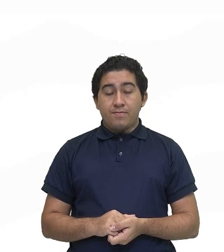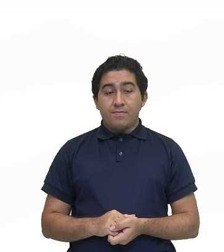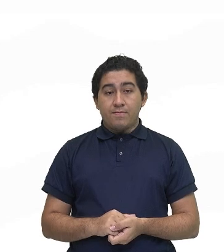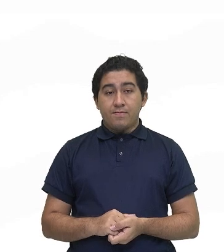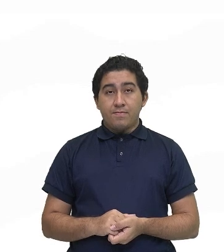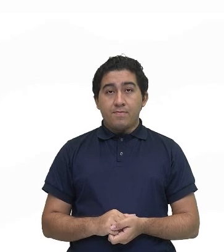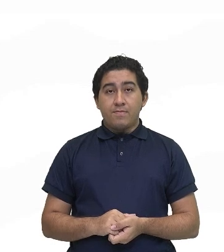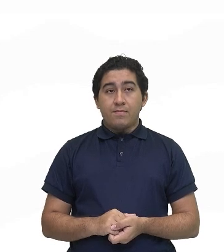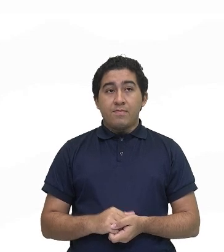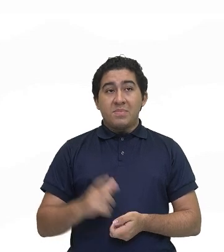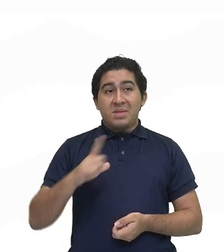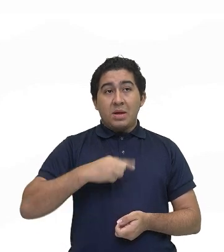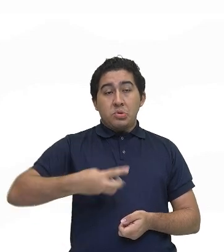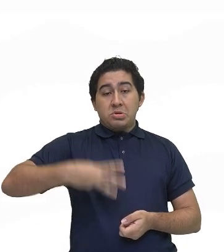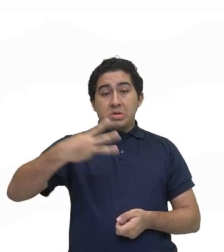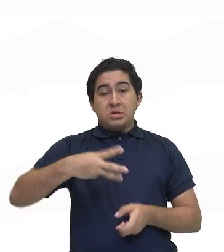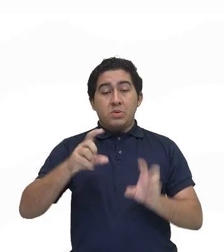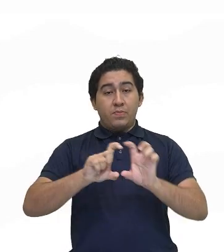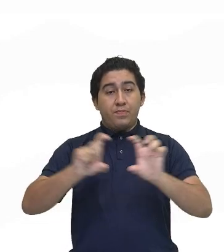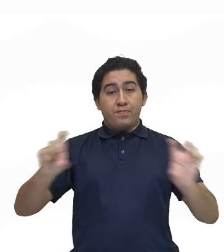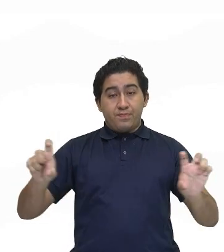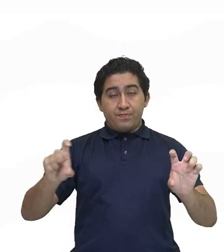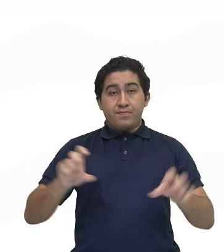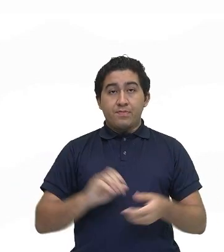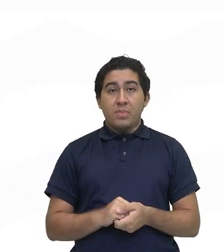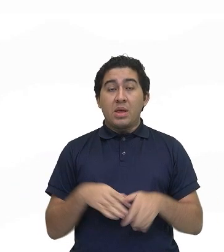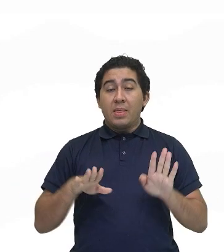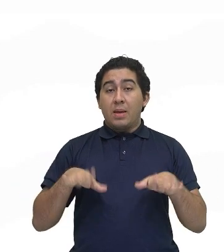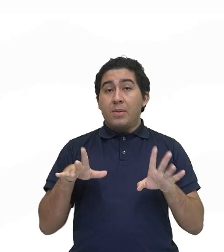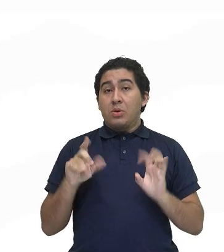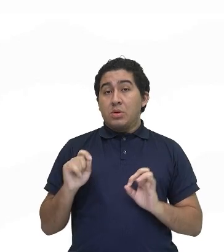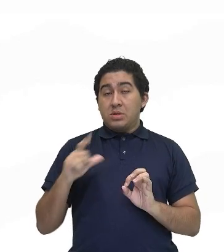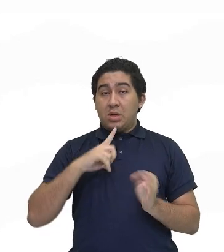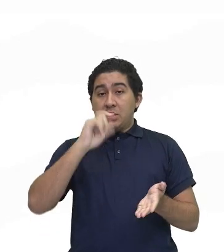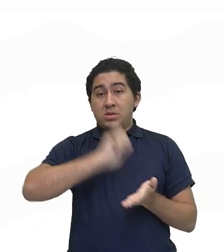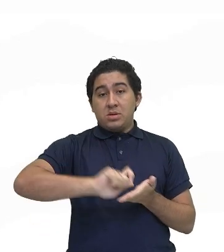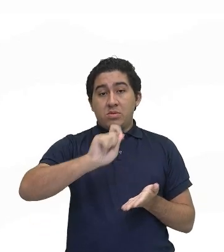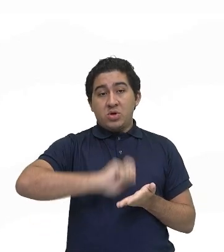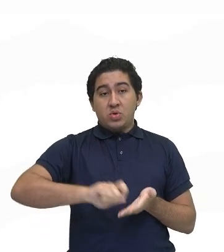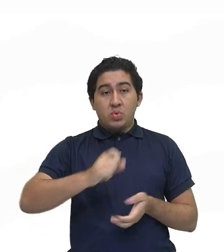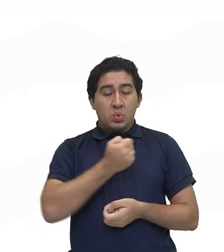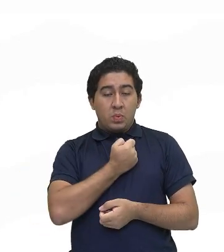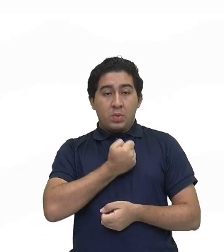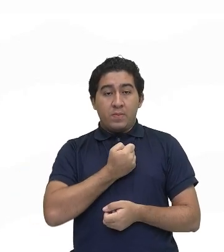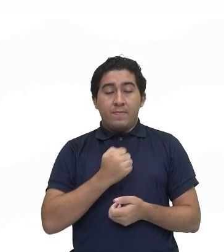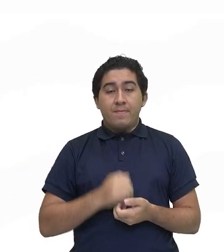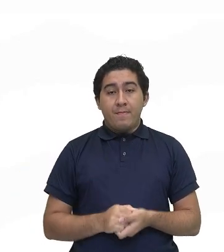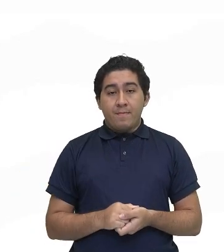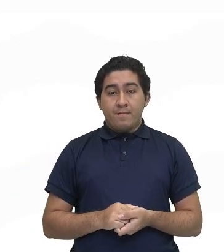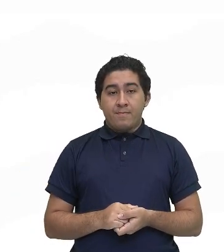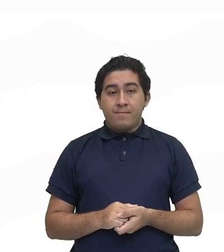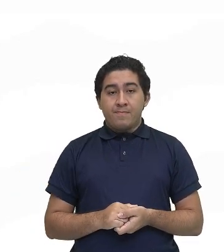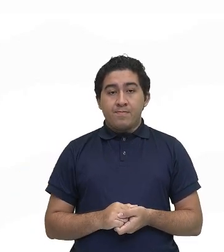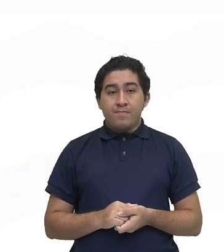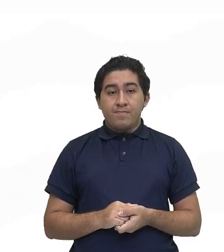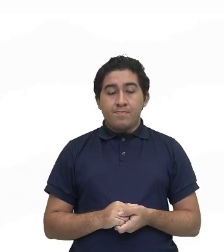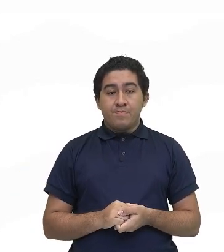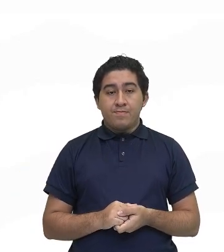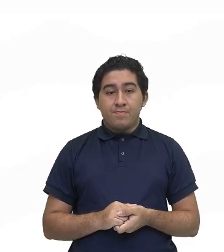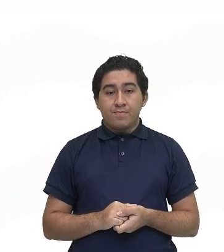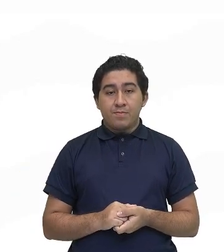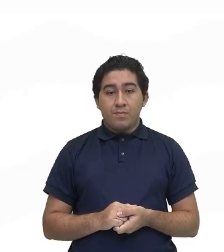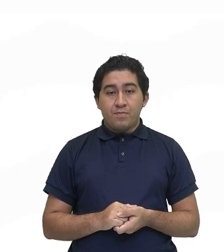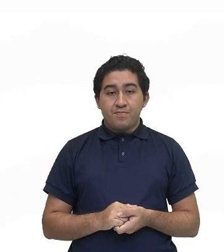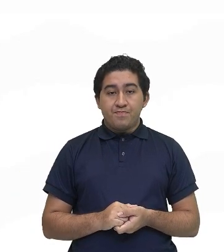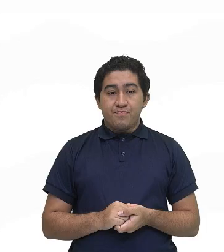12,450, que vai ser 12, dependendo do que eu estou escrevendo do número. Se eu quero uma casa decimal,